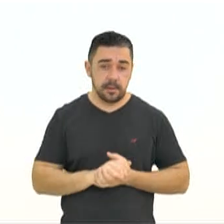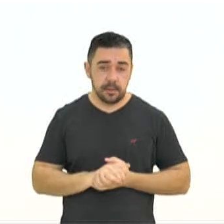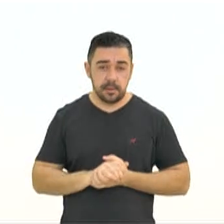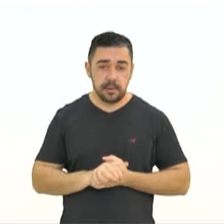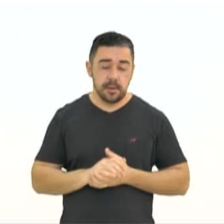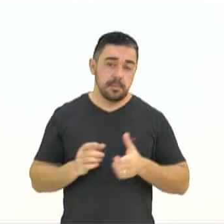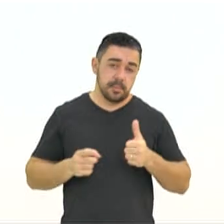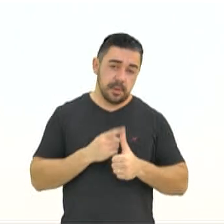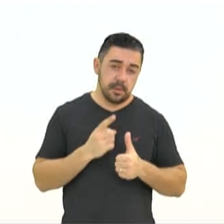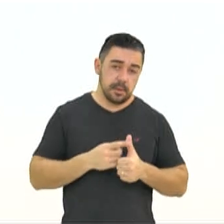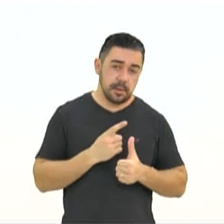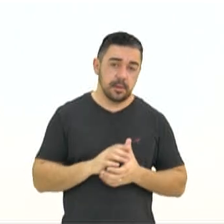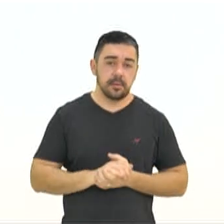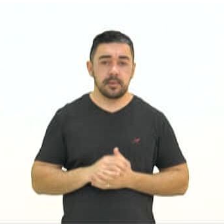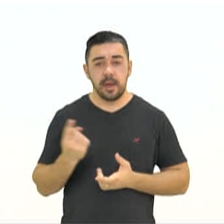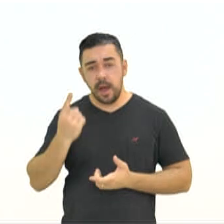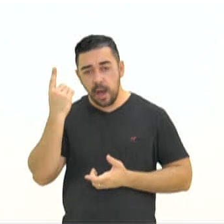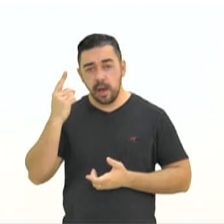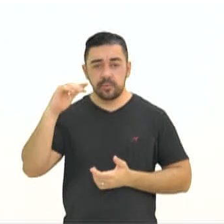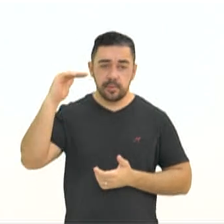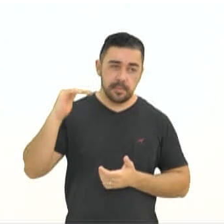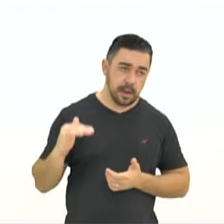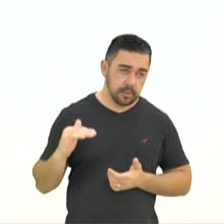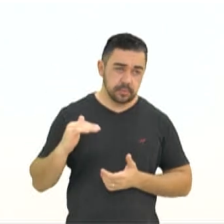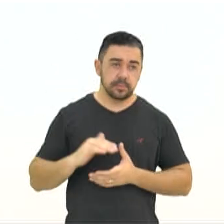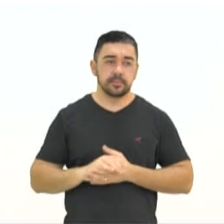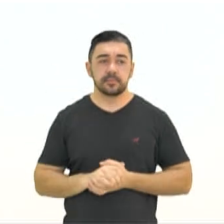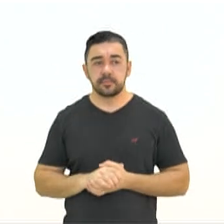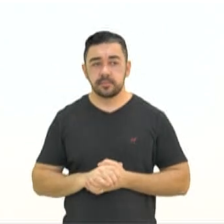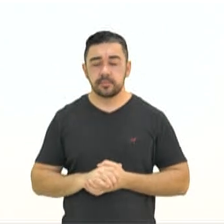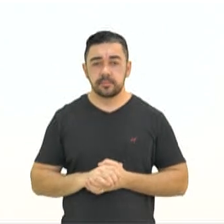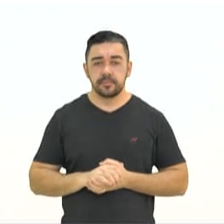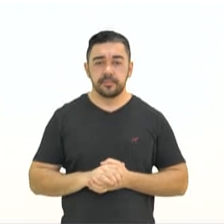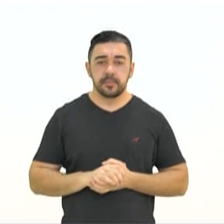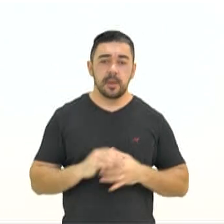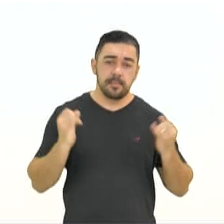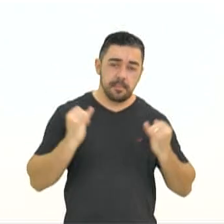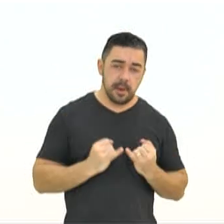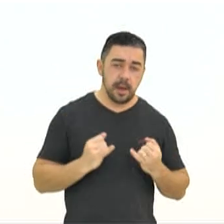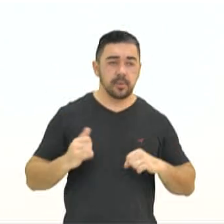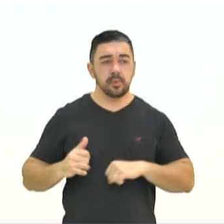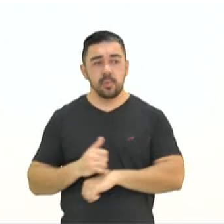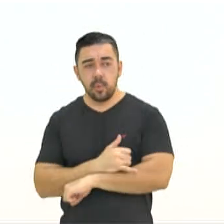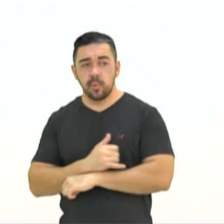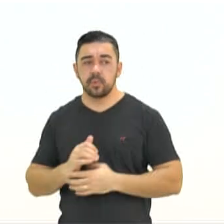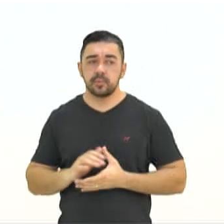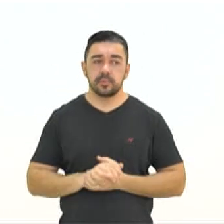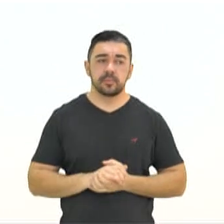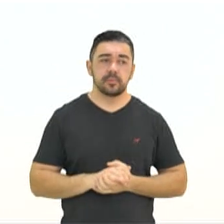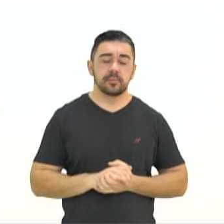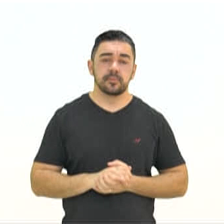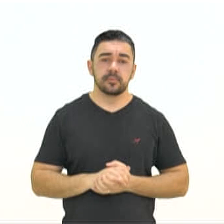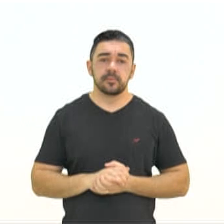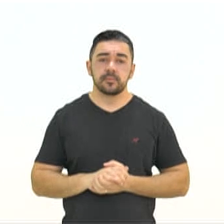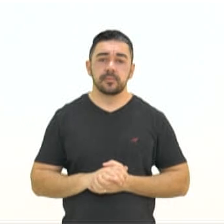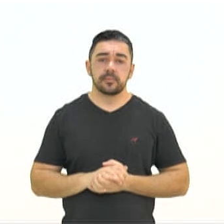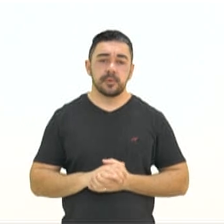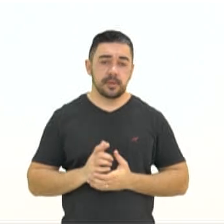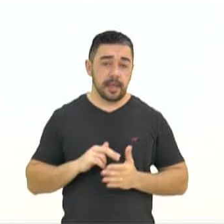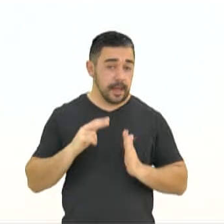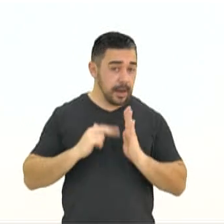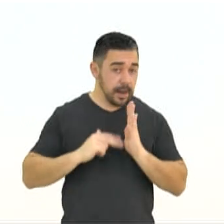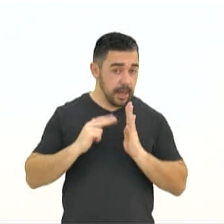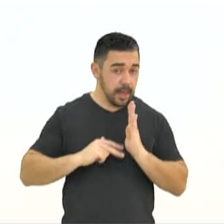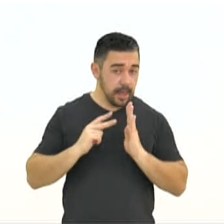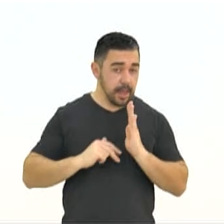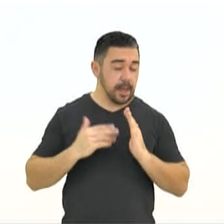aqui na primeira a gente tem soy alto, barro, se é alto ou se é baixo, magro ou gordo. Vocês vão lendo com calma essas